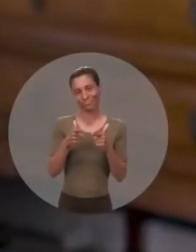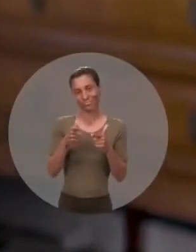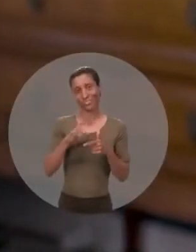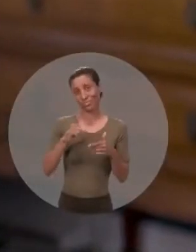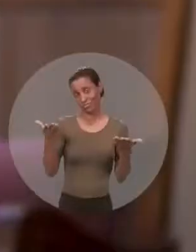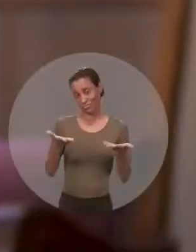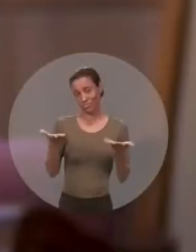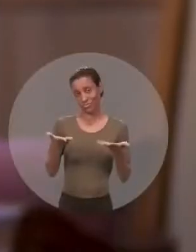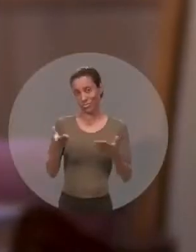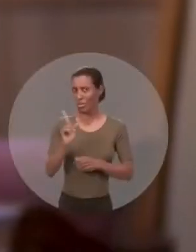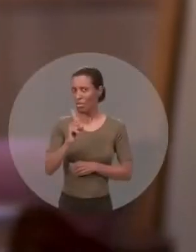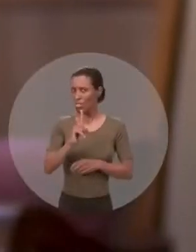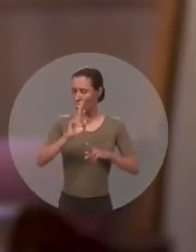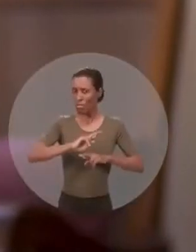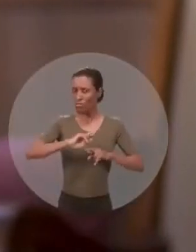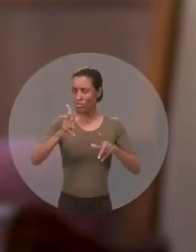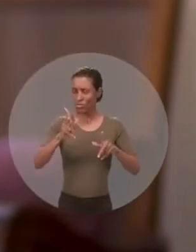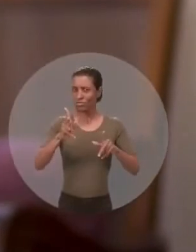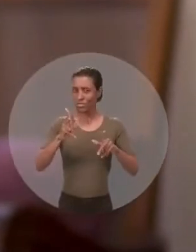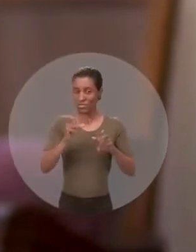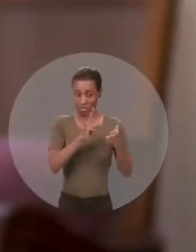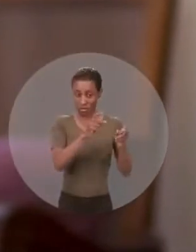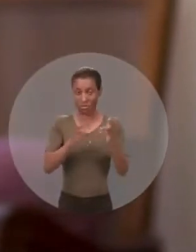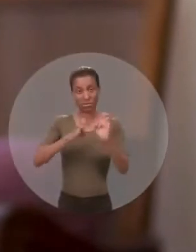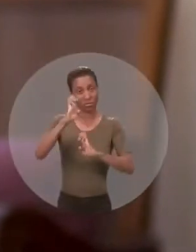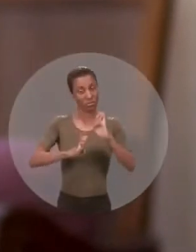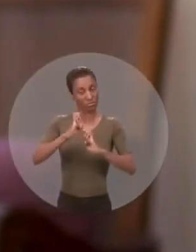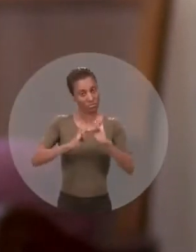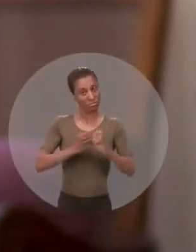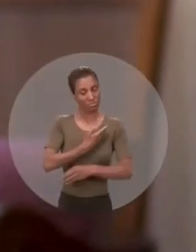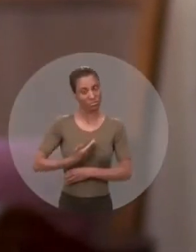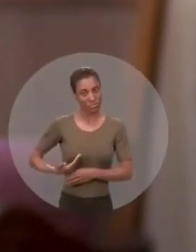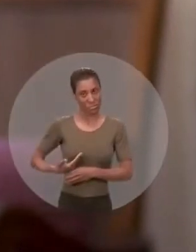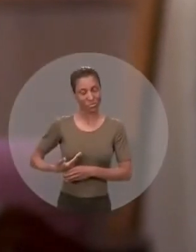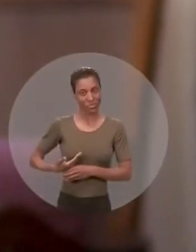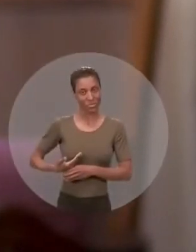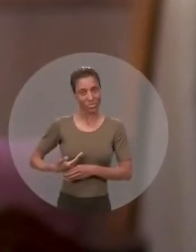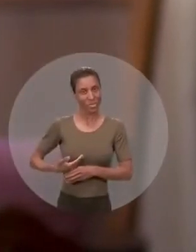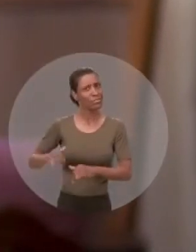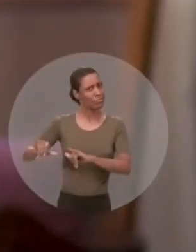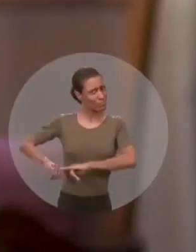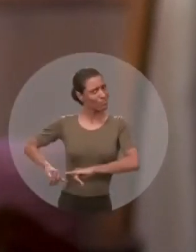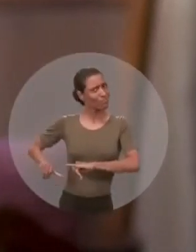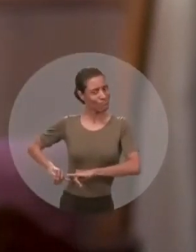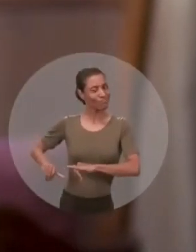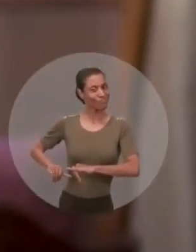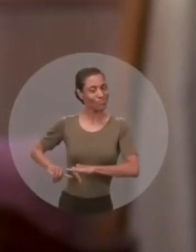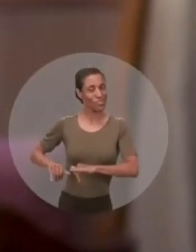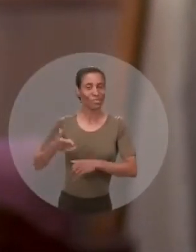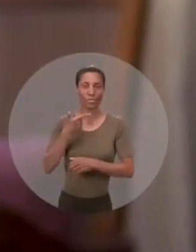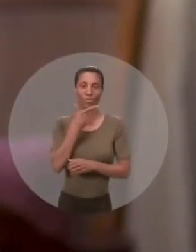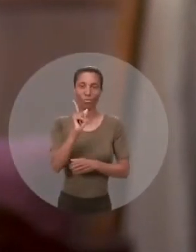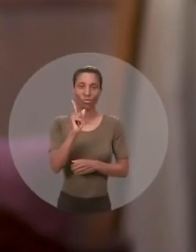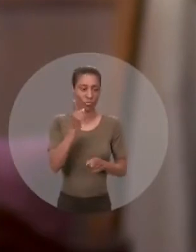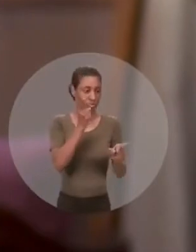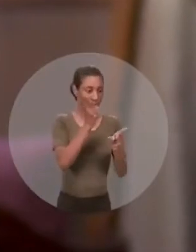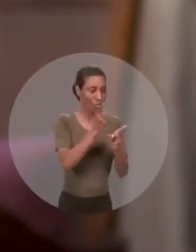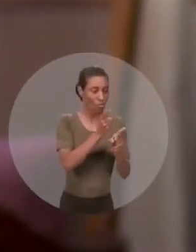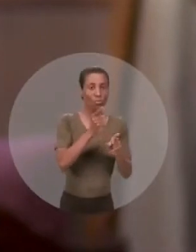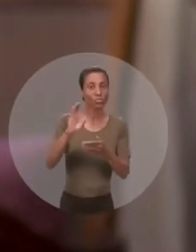estamos vivendo. E não foi diferente com a extinção das fundações. Cortamos na própria carne para